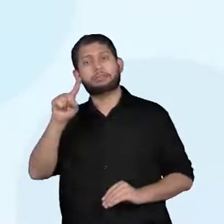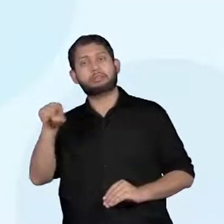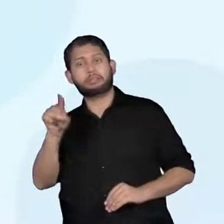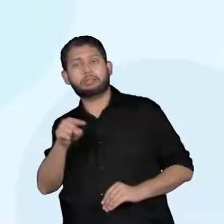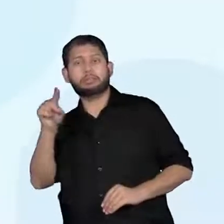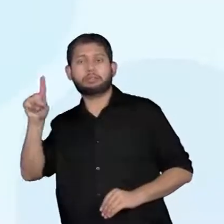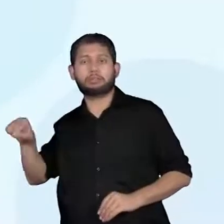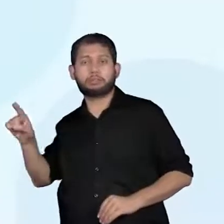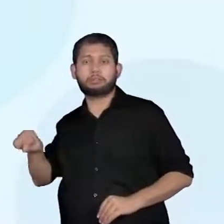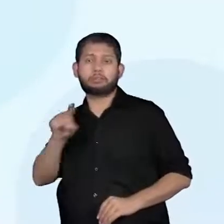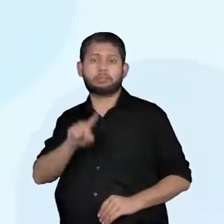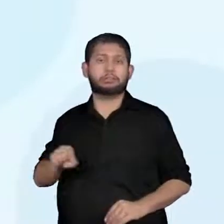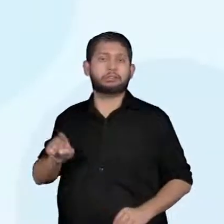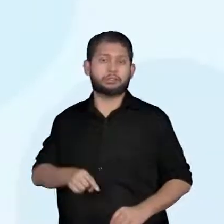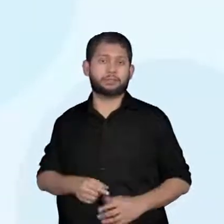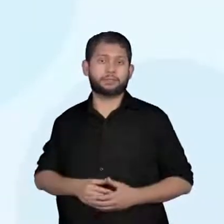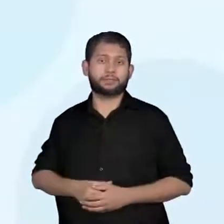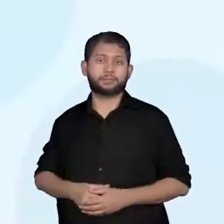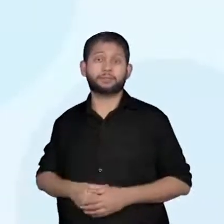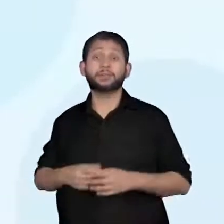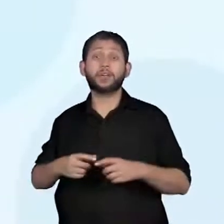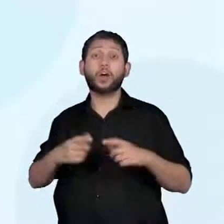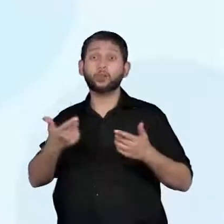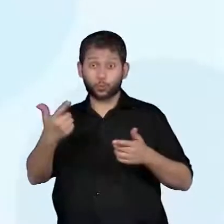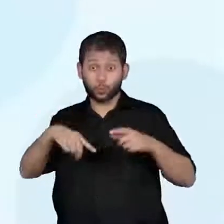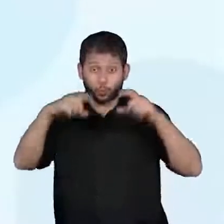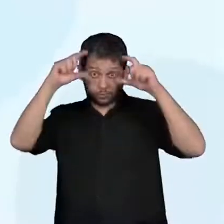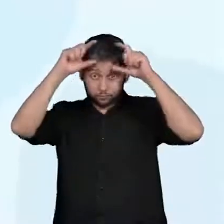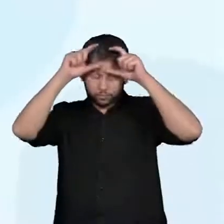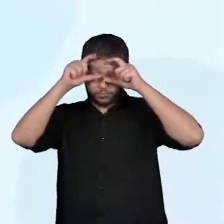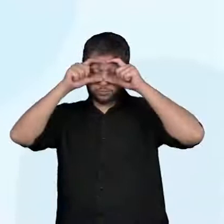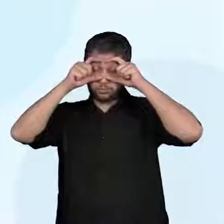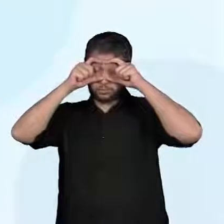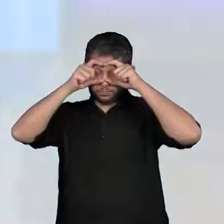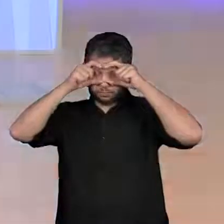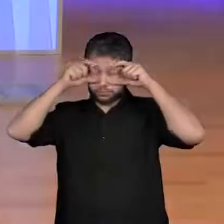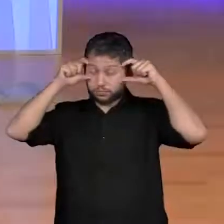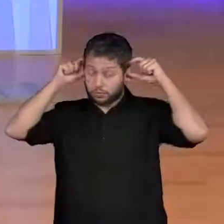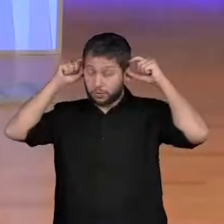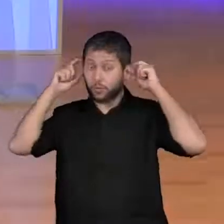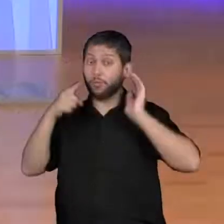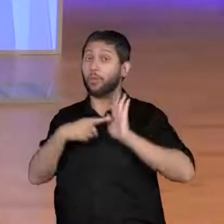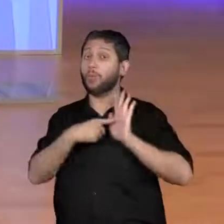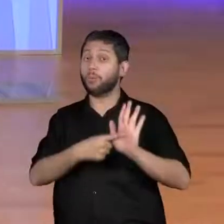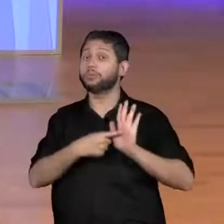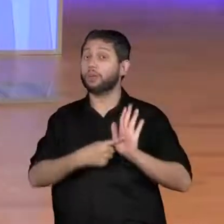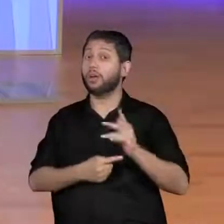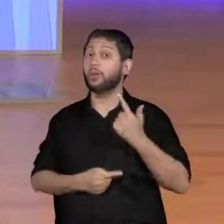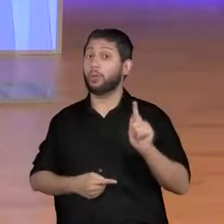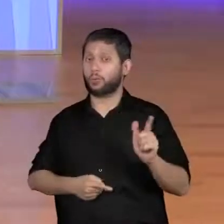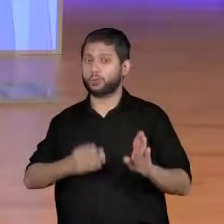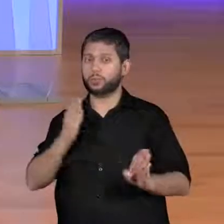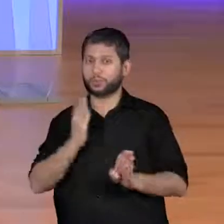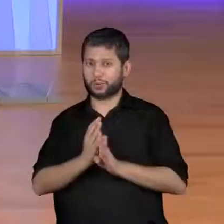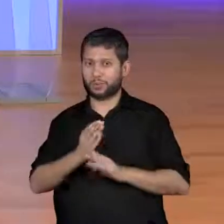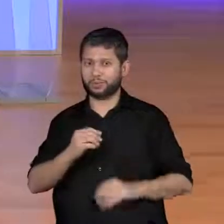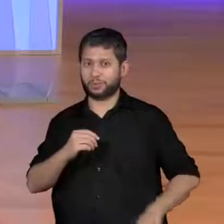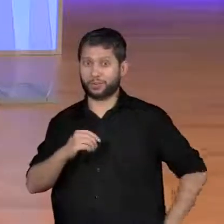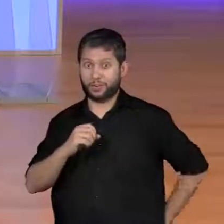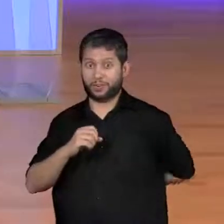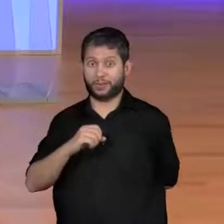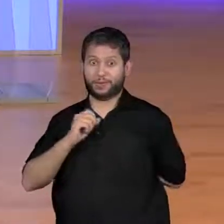sala de aula, tá bom? Pode pôr a venda novamente, vou que nós temos aqui muitos materiais legais que a equipe aqui da produção